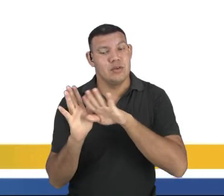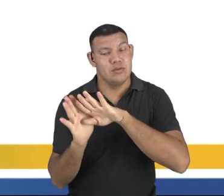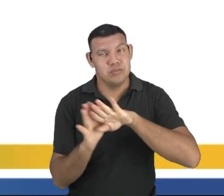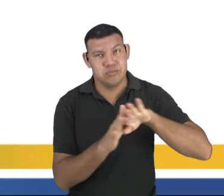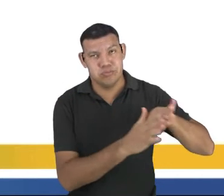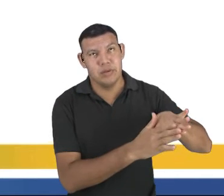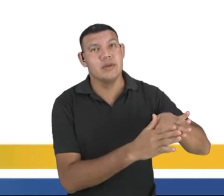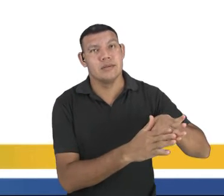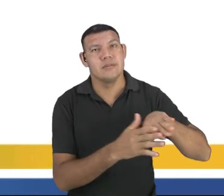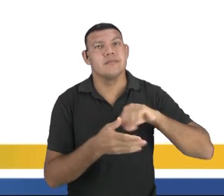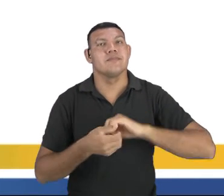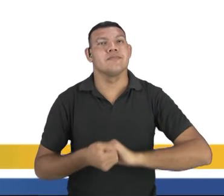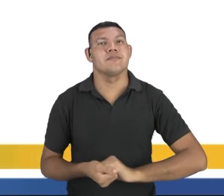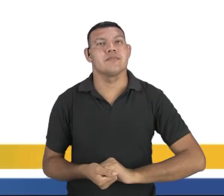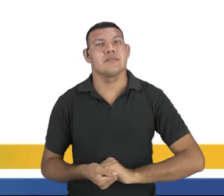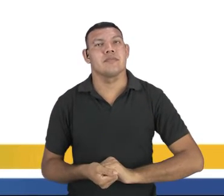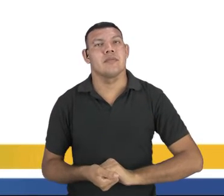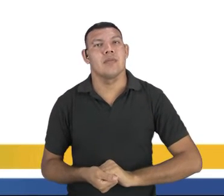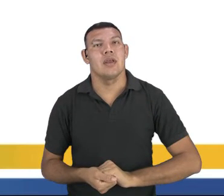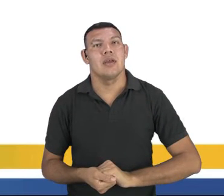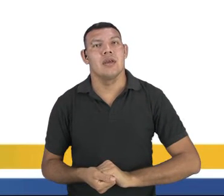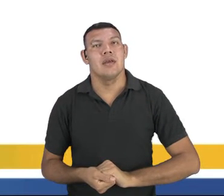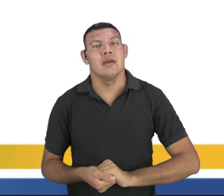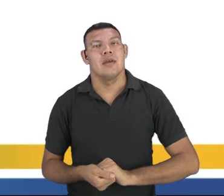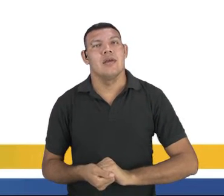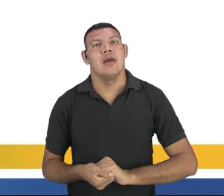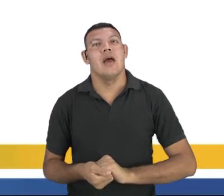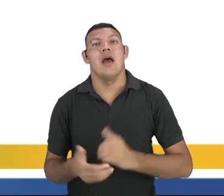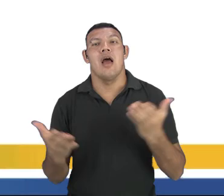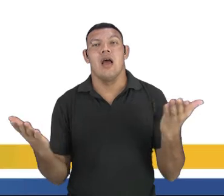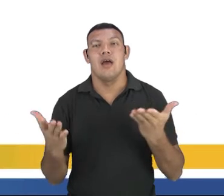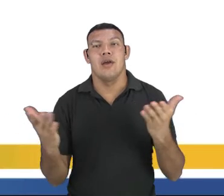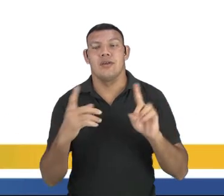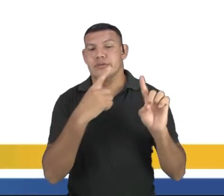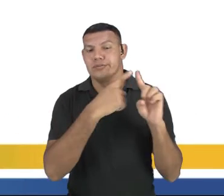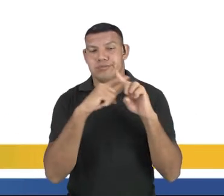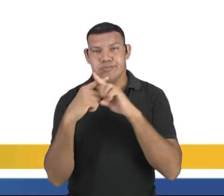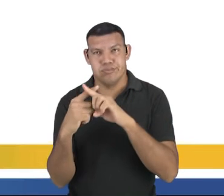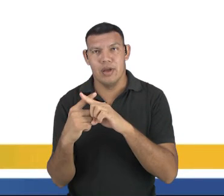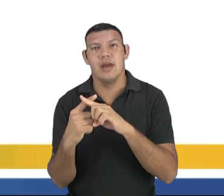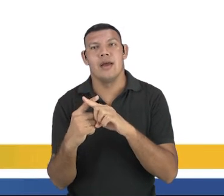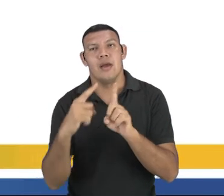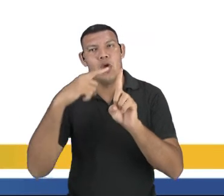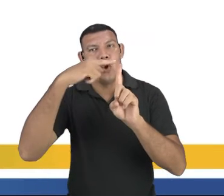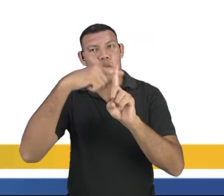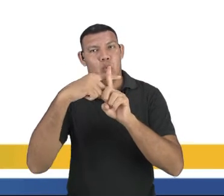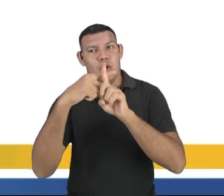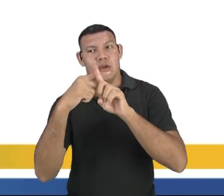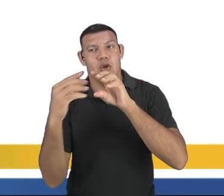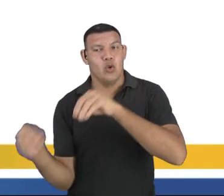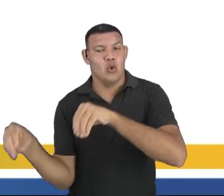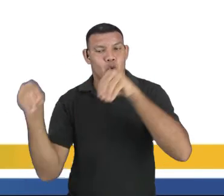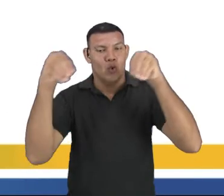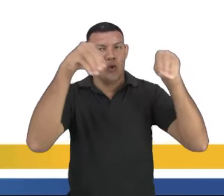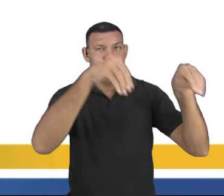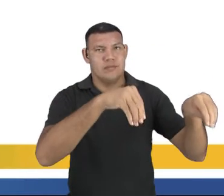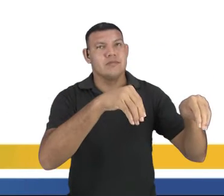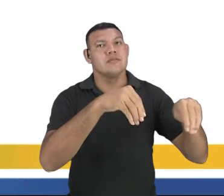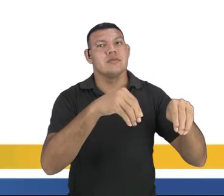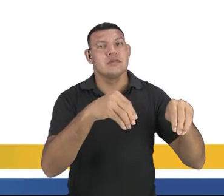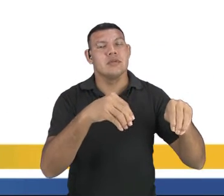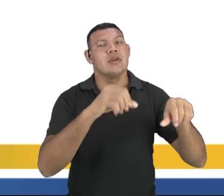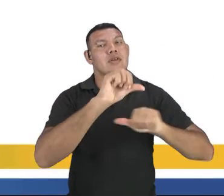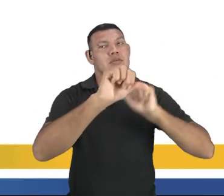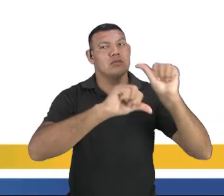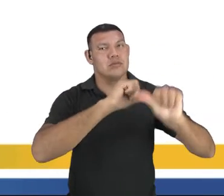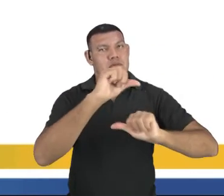ele sozinho do outro lado. Esse monte de coisa que está multiplicando aqui, que está com o sinal positivo, vai para o outro lado, com o sinal trocado.